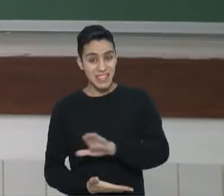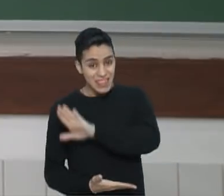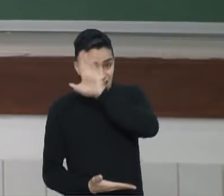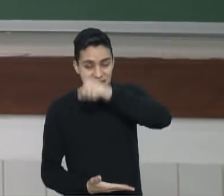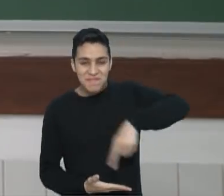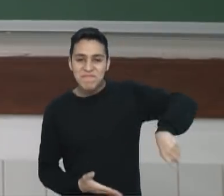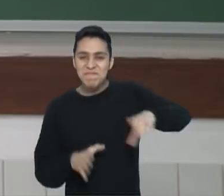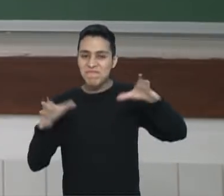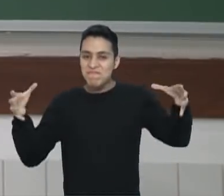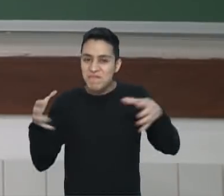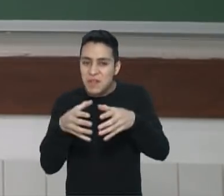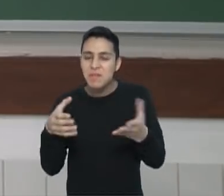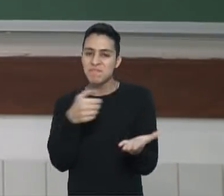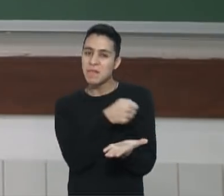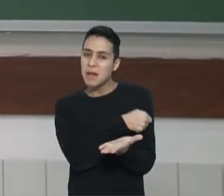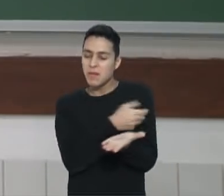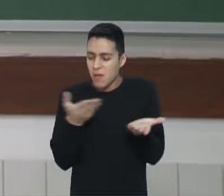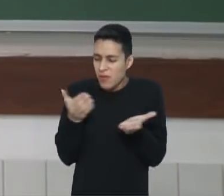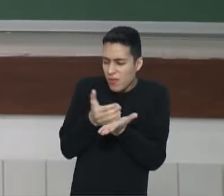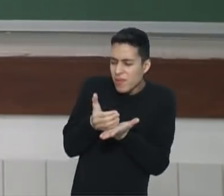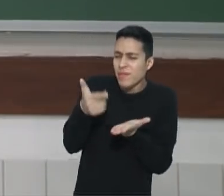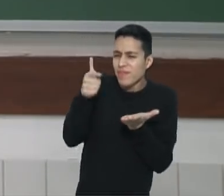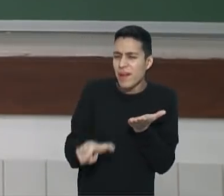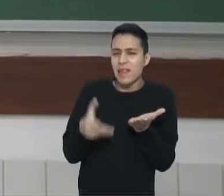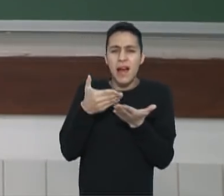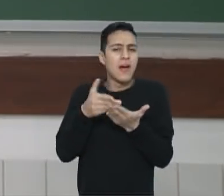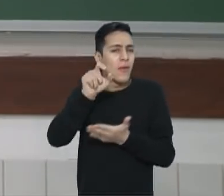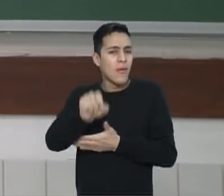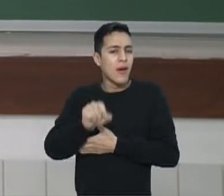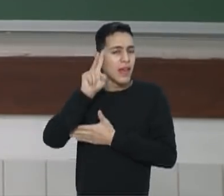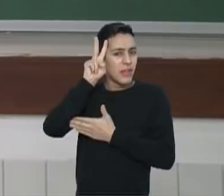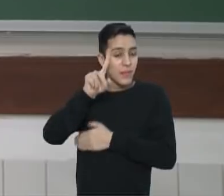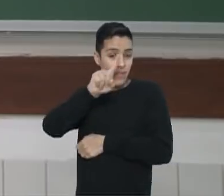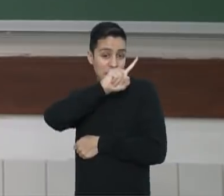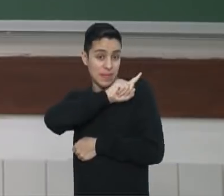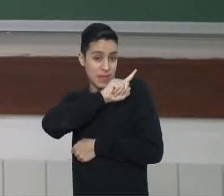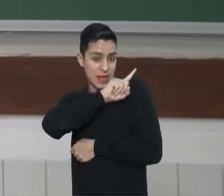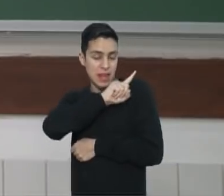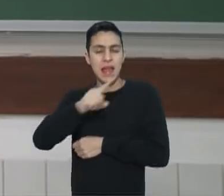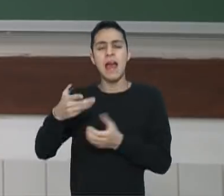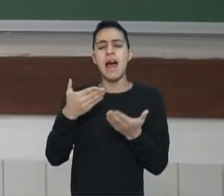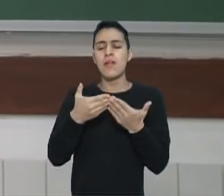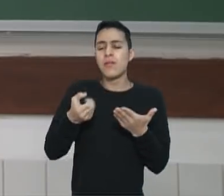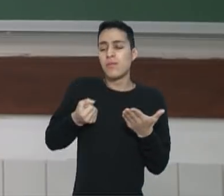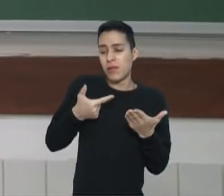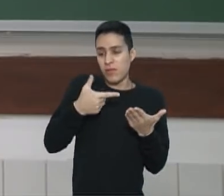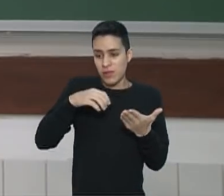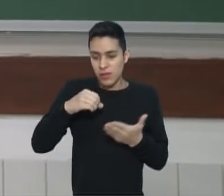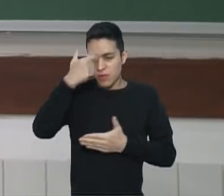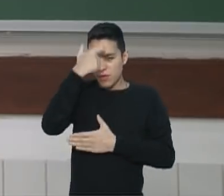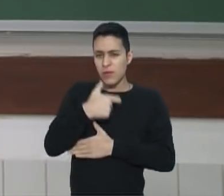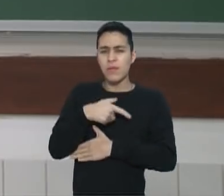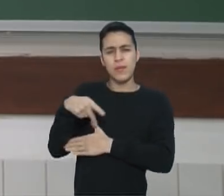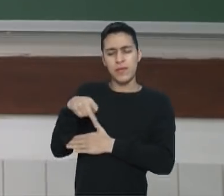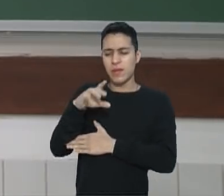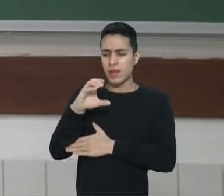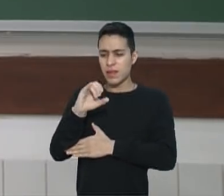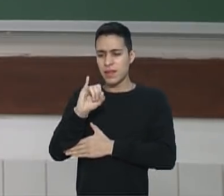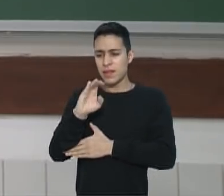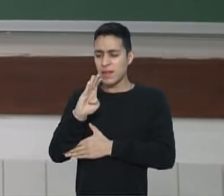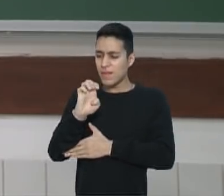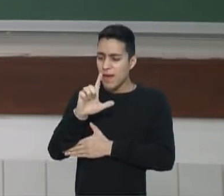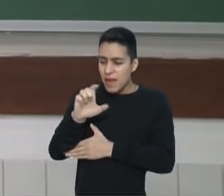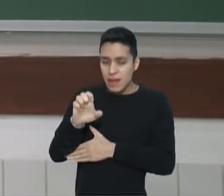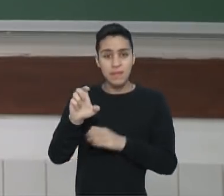Olá, alunos e alunas! A gente está iniciando mais uma aula de História, primeira série, aula 29. Eu sou a professora Cibele. Sempre quando a